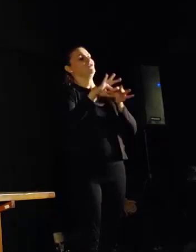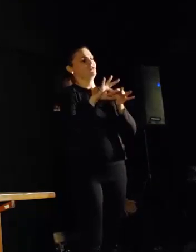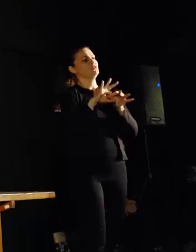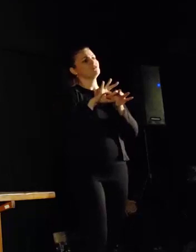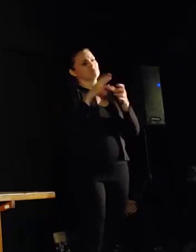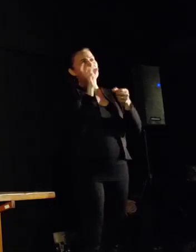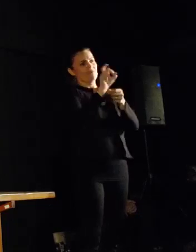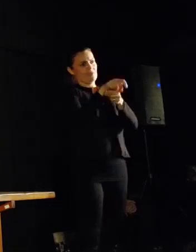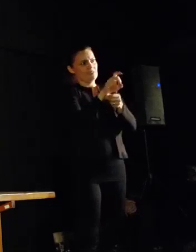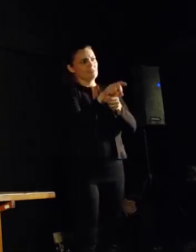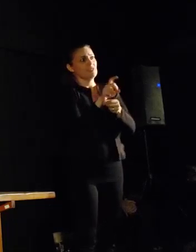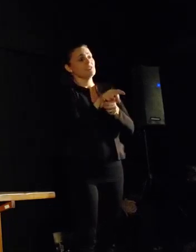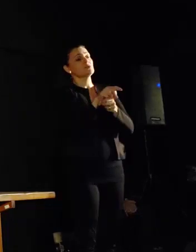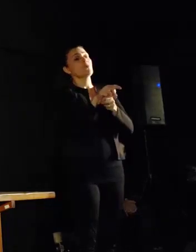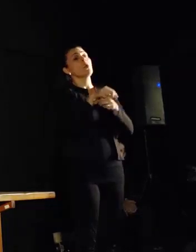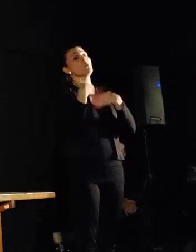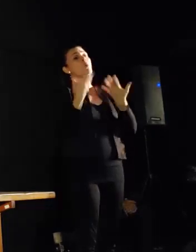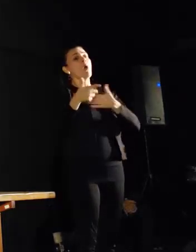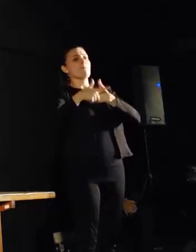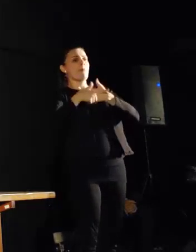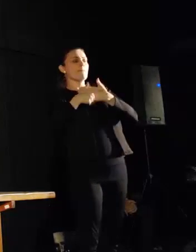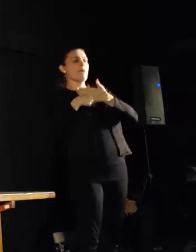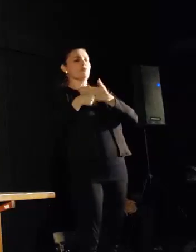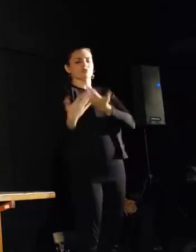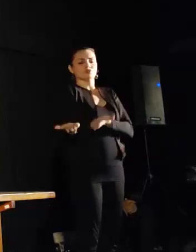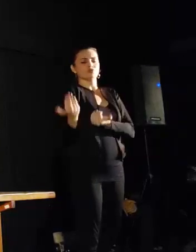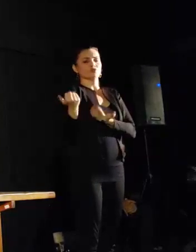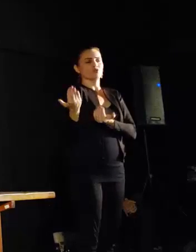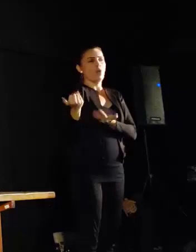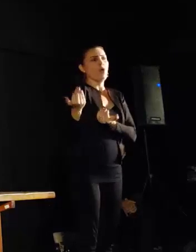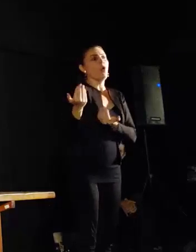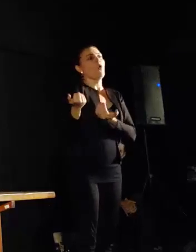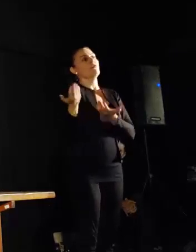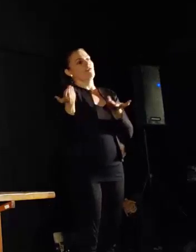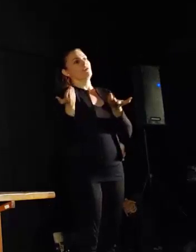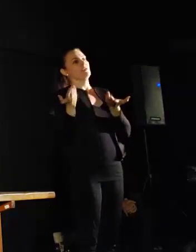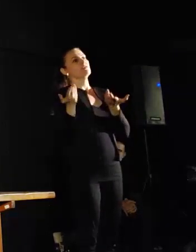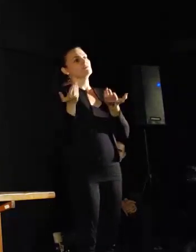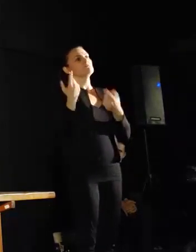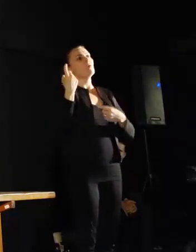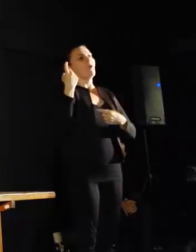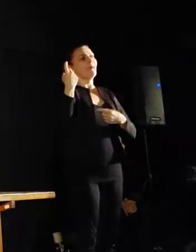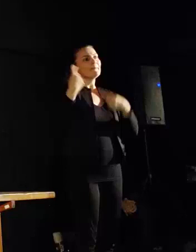do jovem e da juventude no cenário neoliberal do ponto de vista cultural e político.